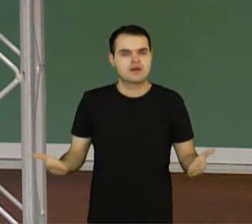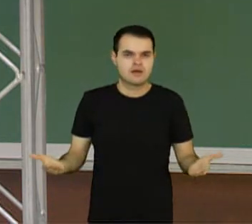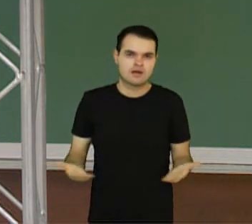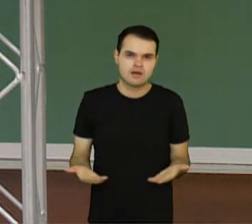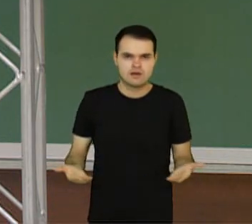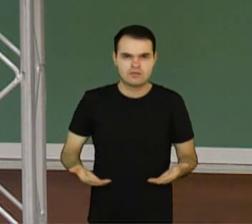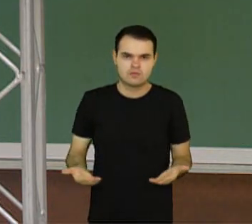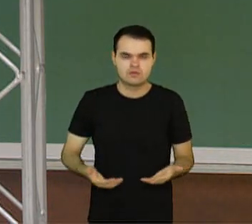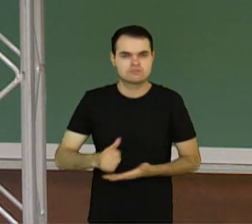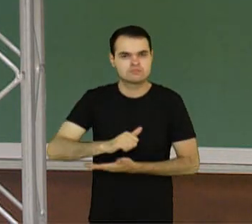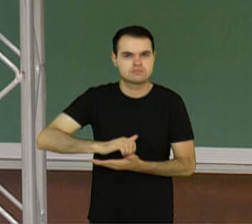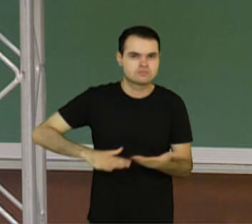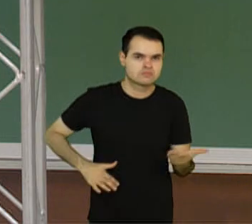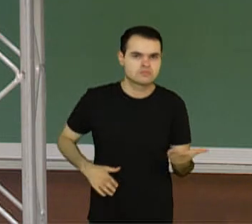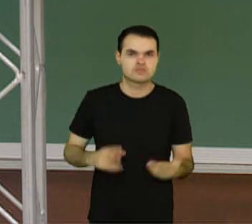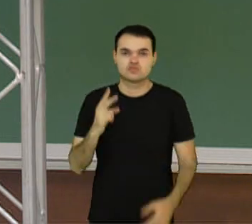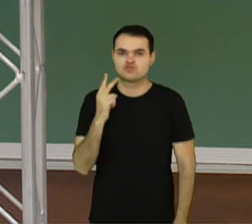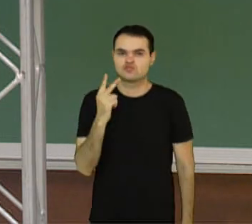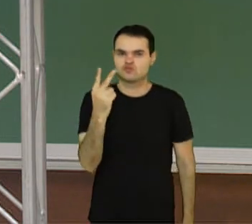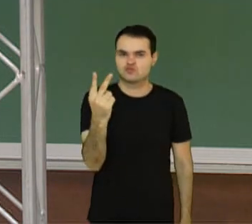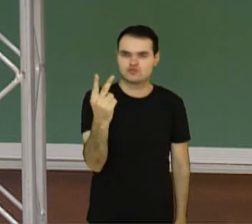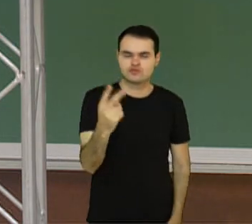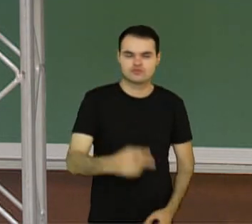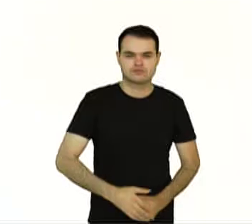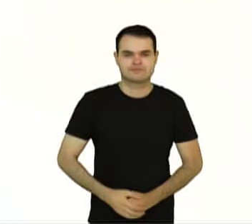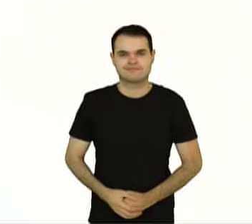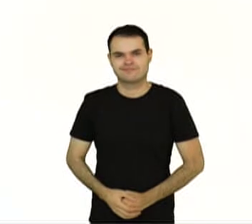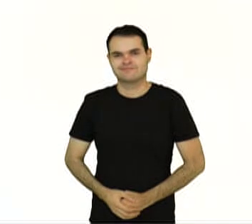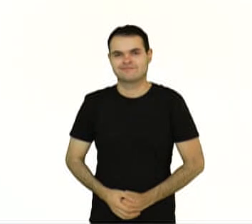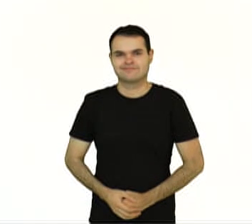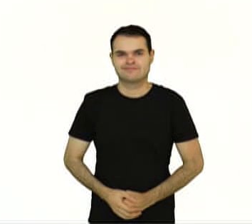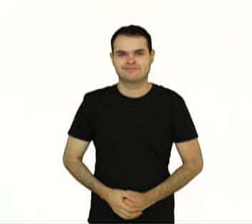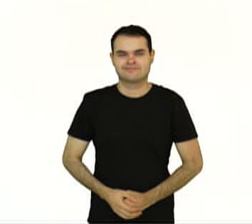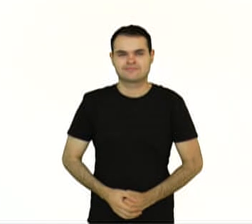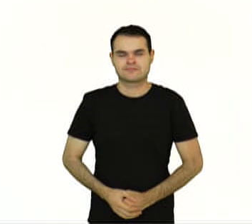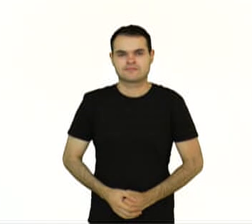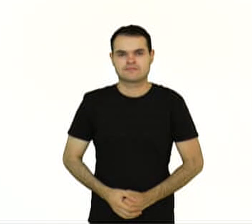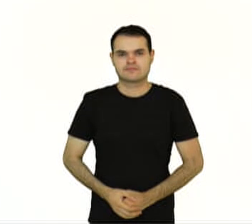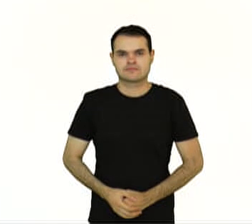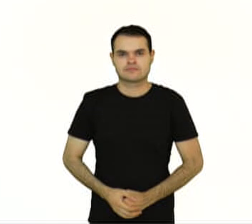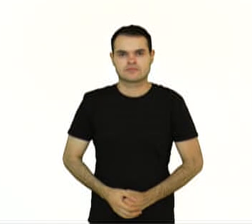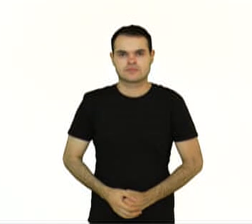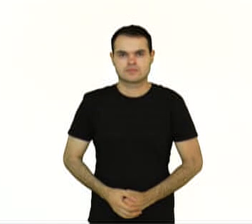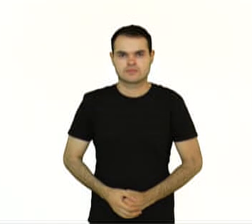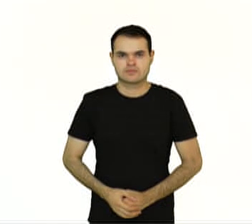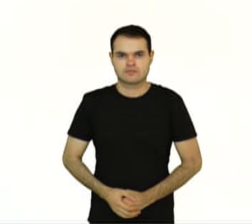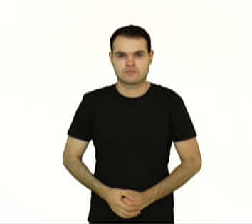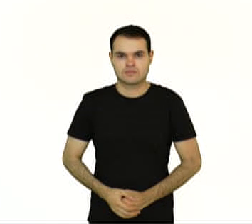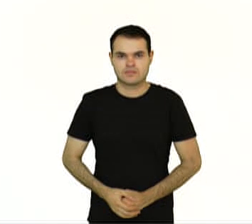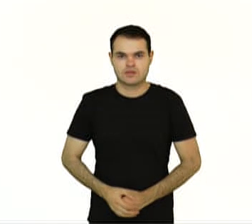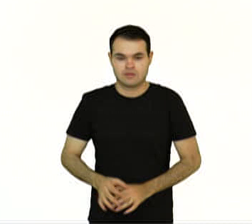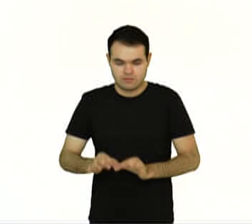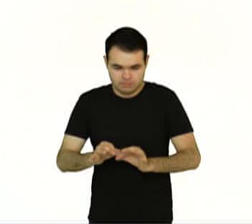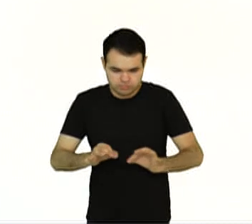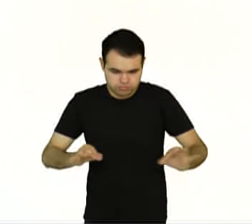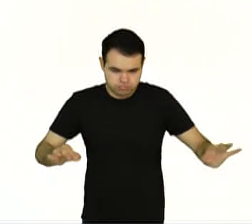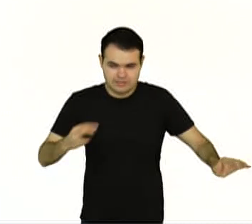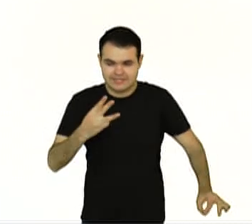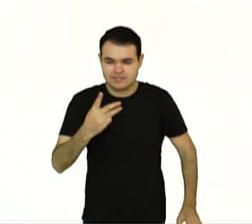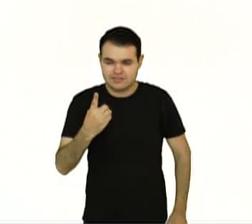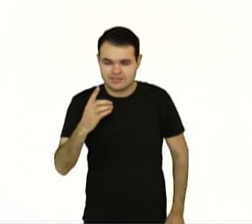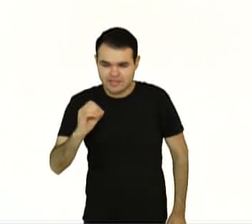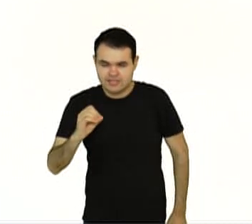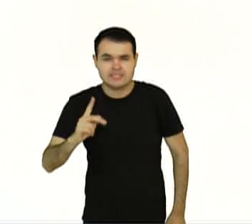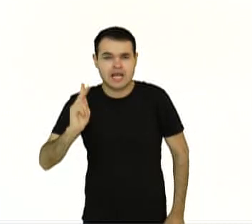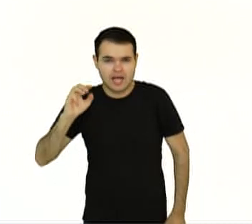Agora, o exercício 2, ok? Para percorrer 310 quilômetros, o